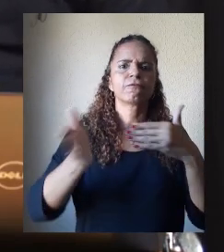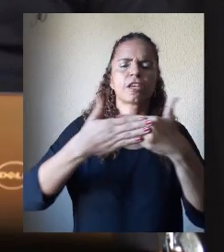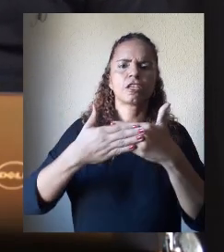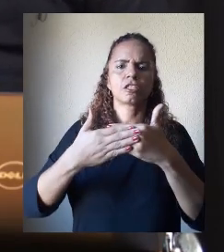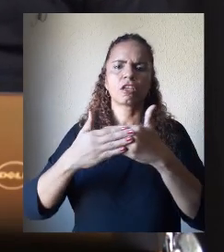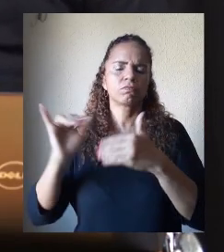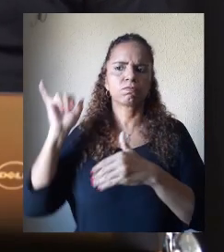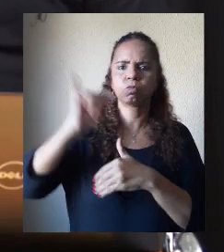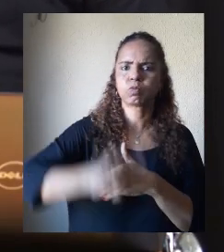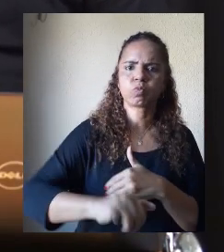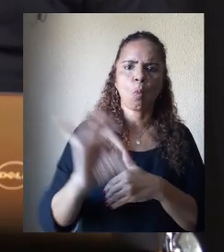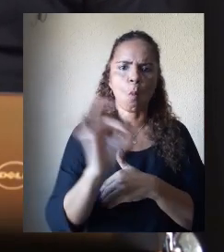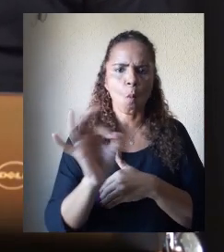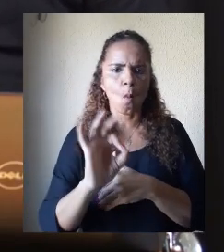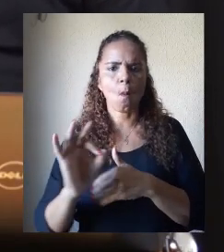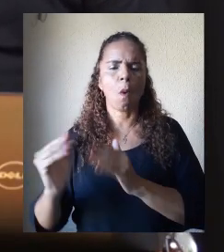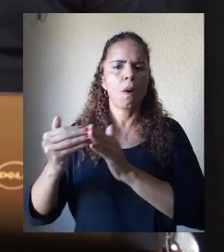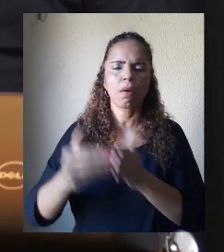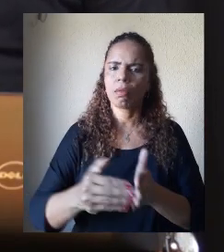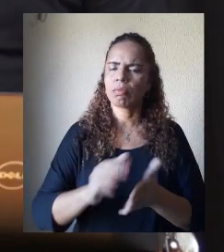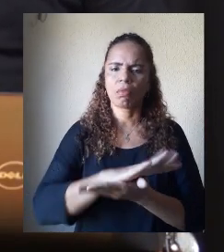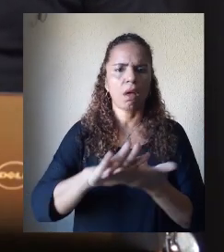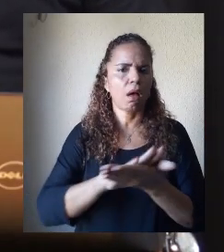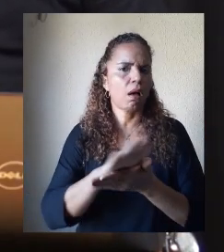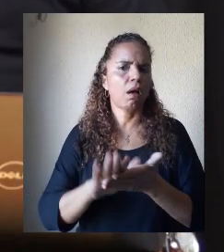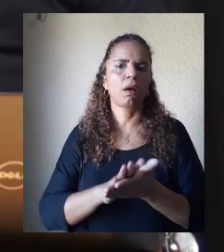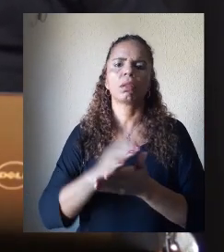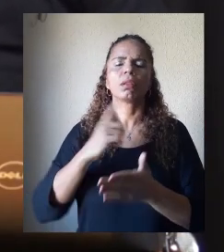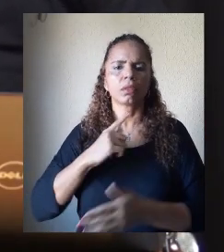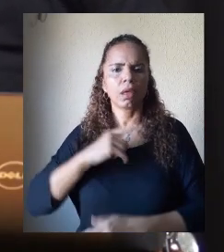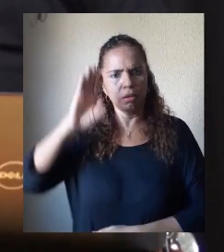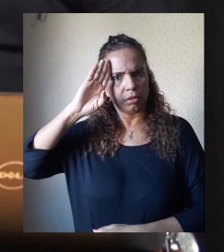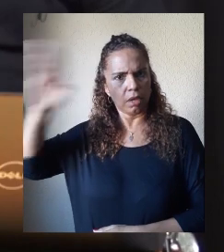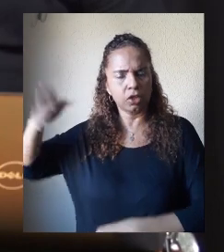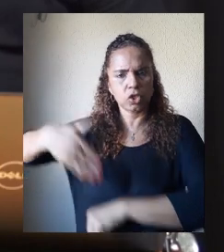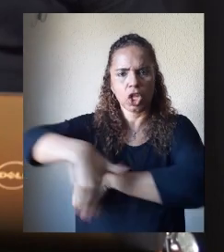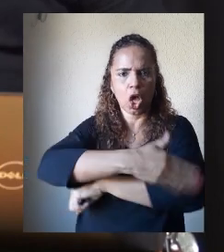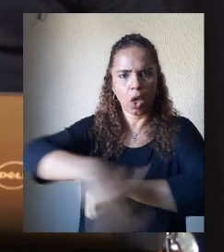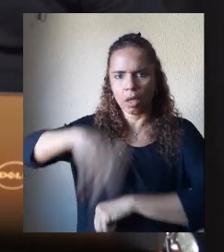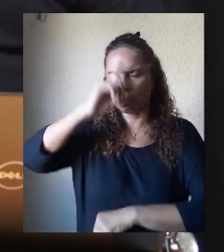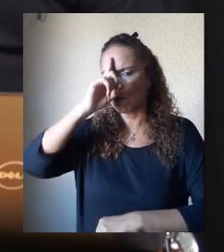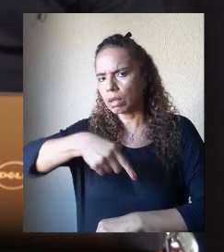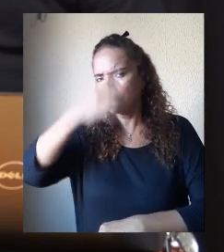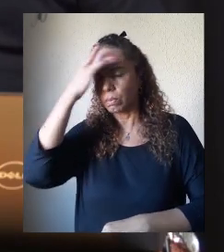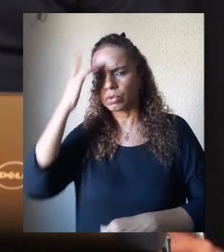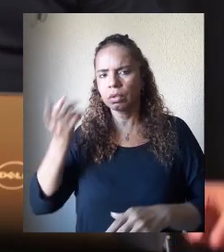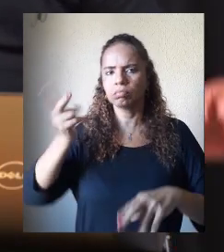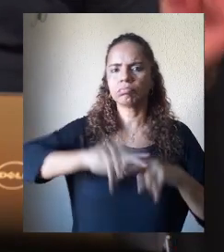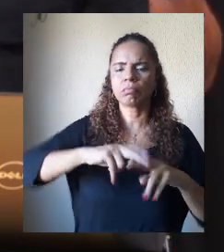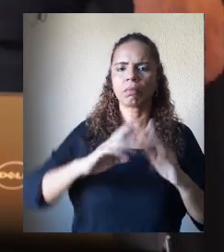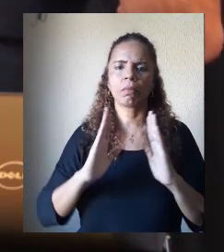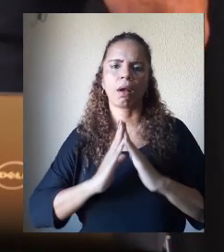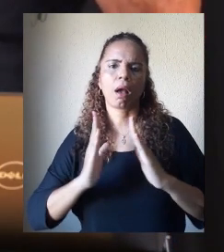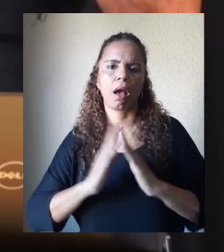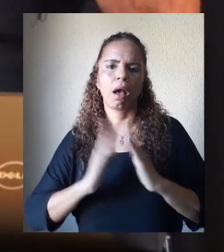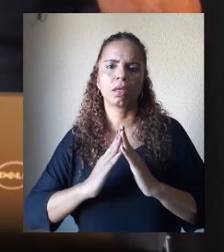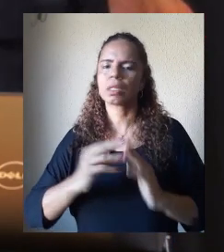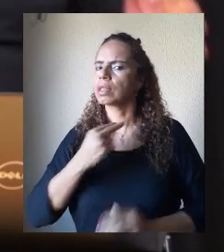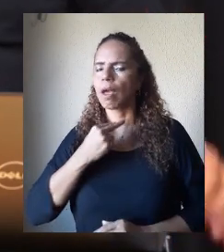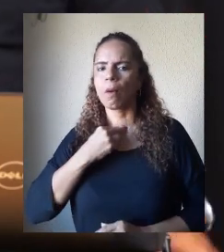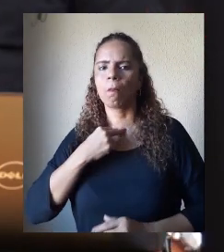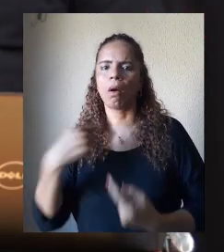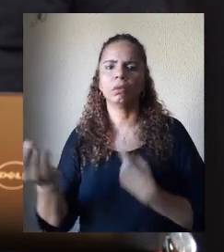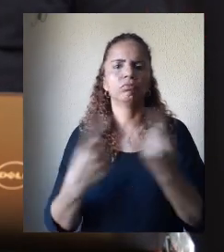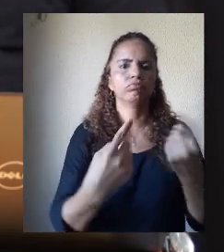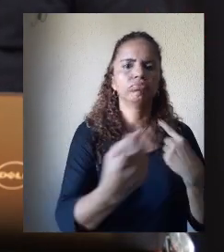fechamento de fronteiras, exército nas ruas, toque de recolher, autorização para sair somente para quem estiver